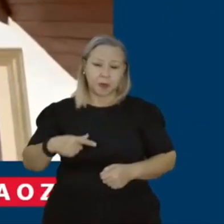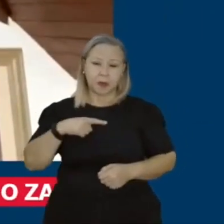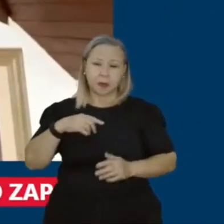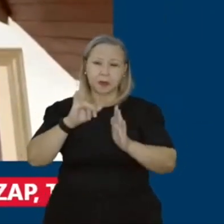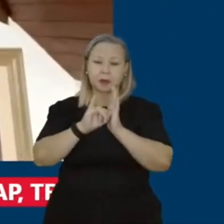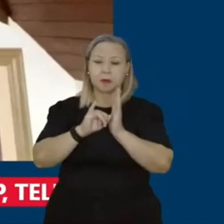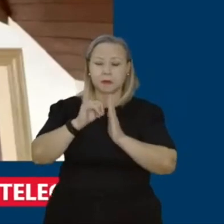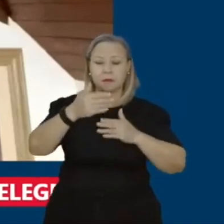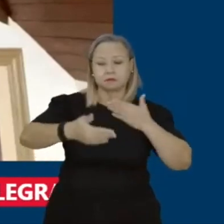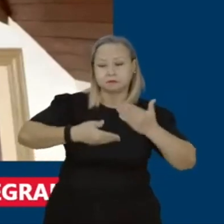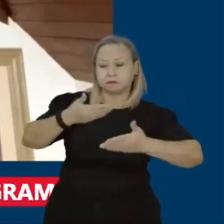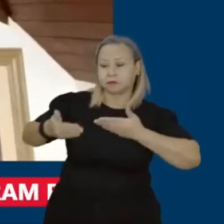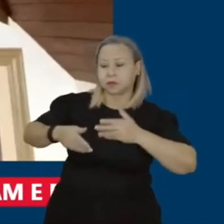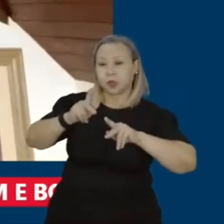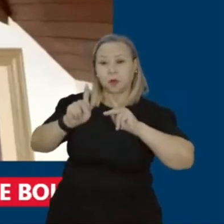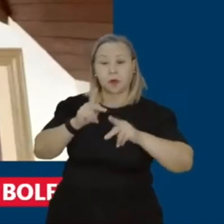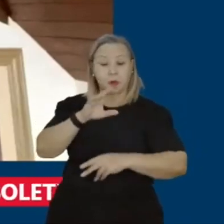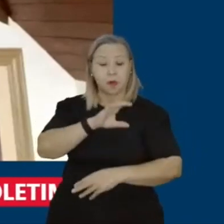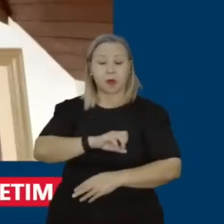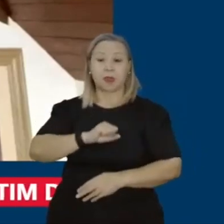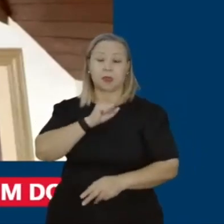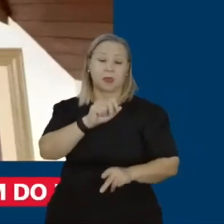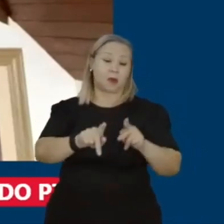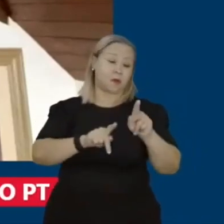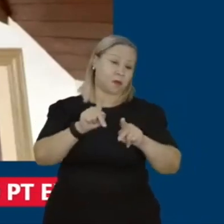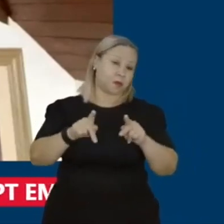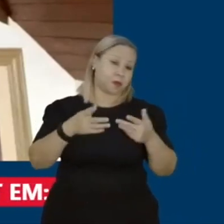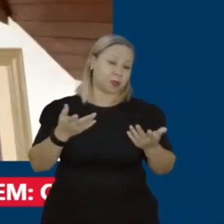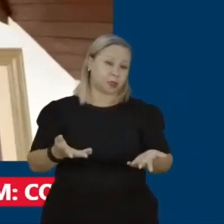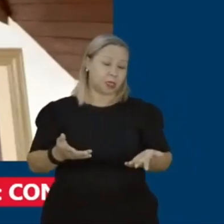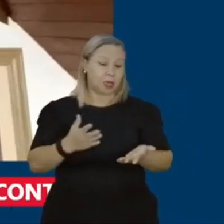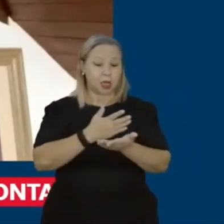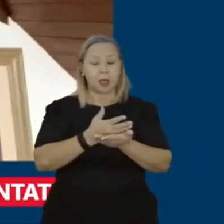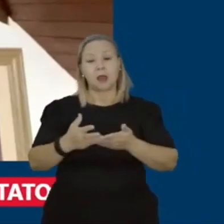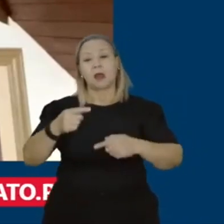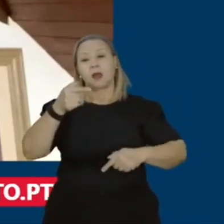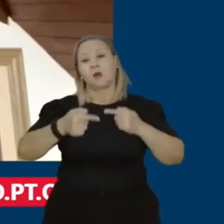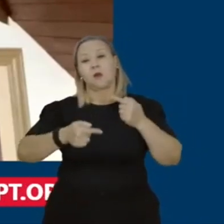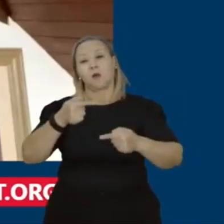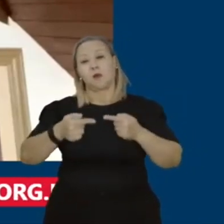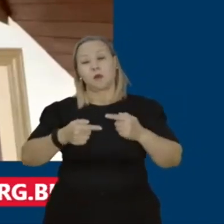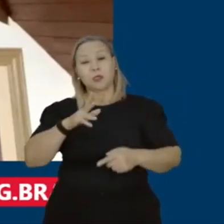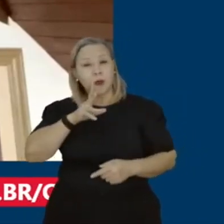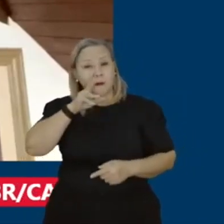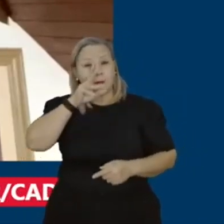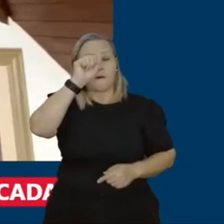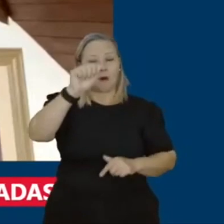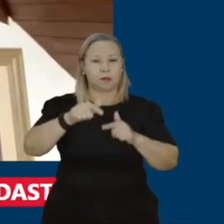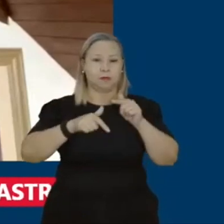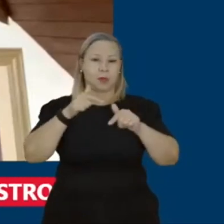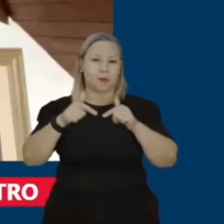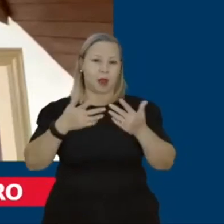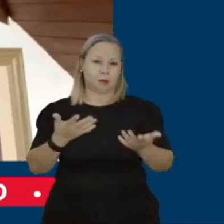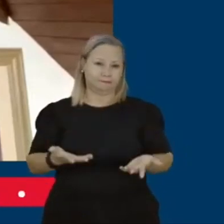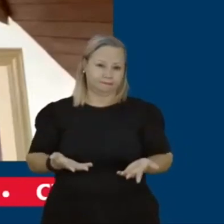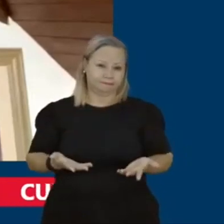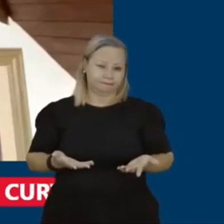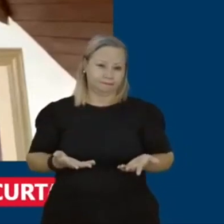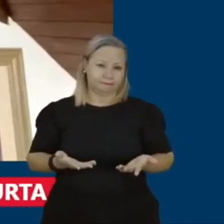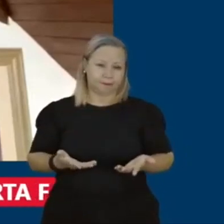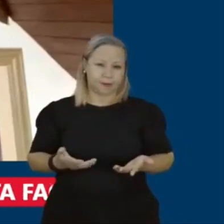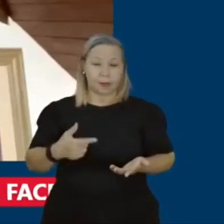com fraternidade, que ame a população. E começar com políticas pesadas de emprego. Eu, por exemplo, eu